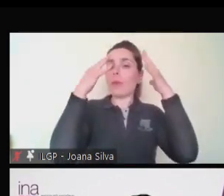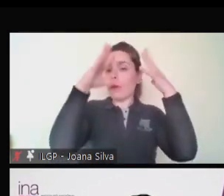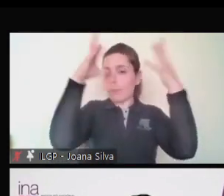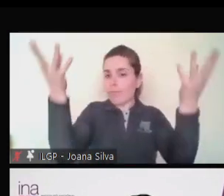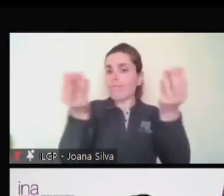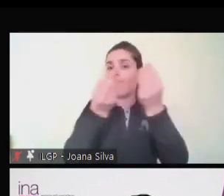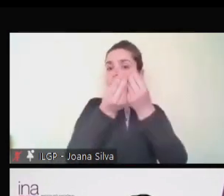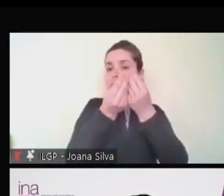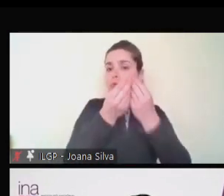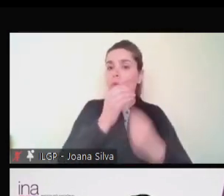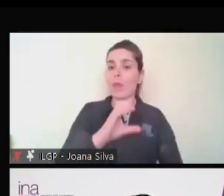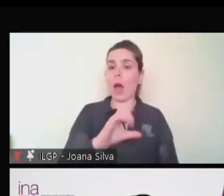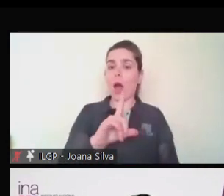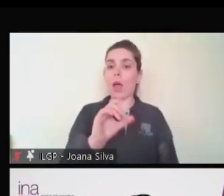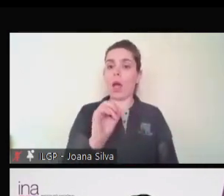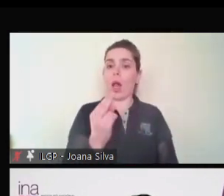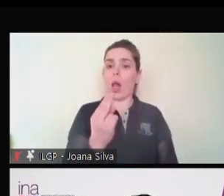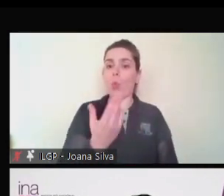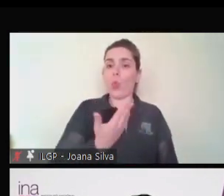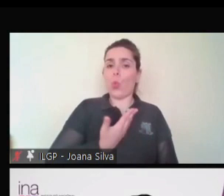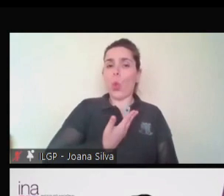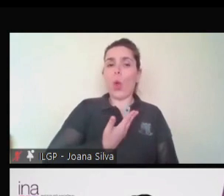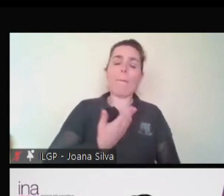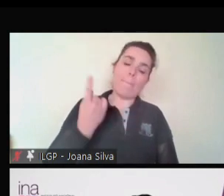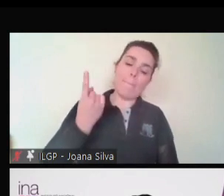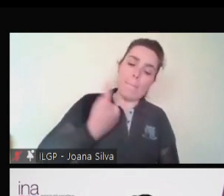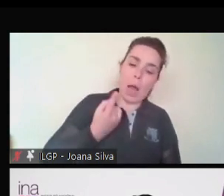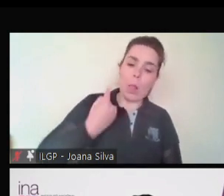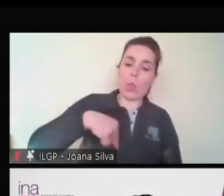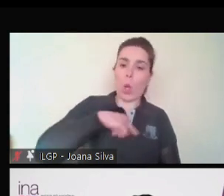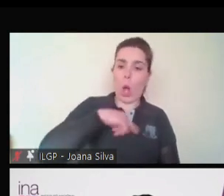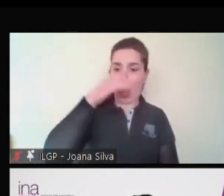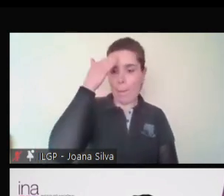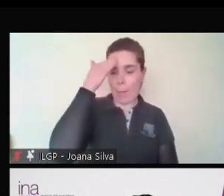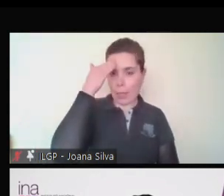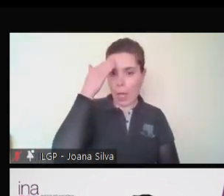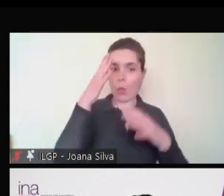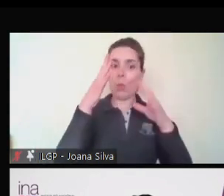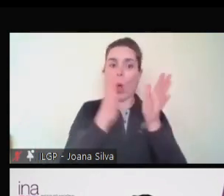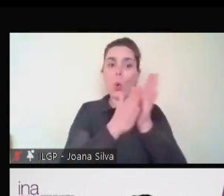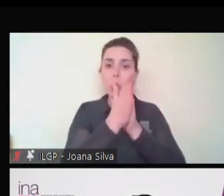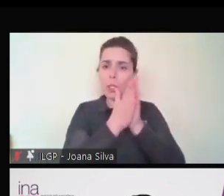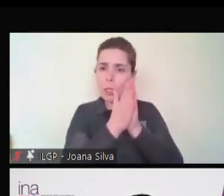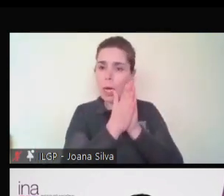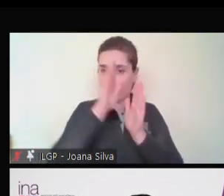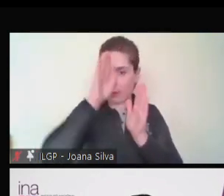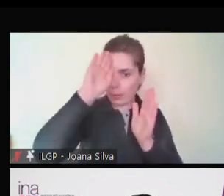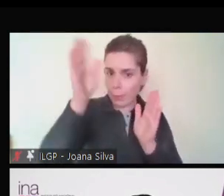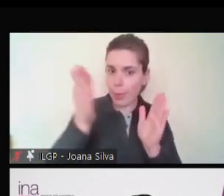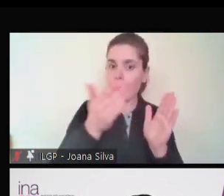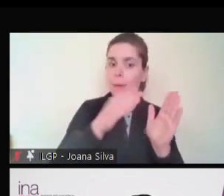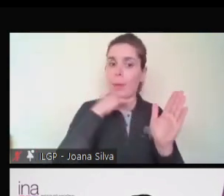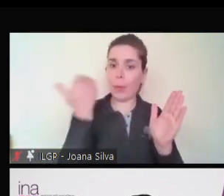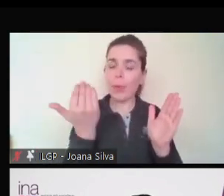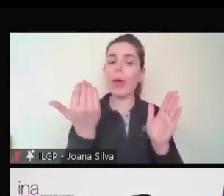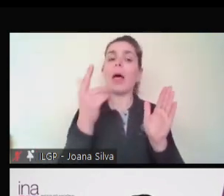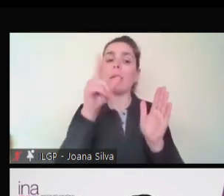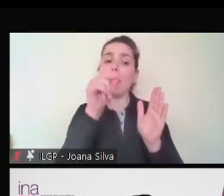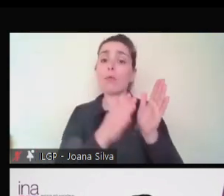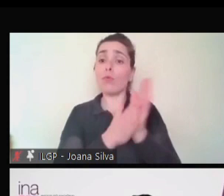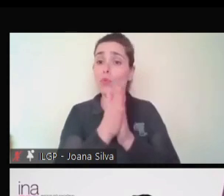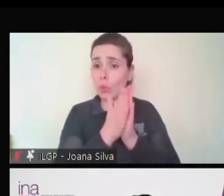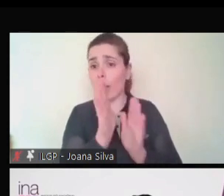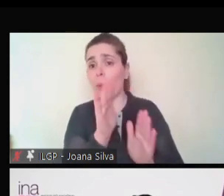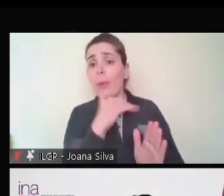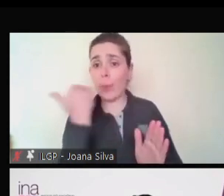é crucial estarmos capacitados, quer para usar, quer para saber comprar, quer para saber usar. E, portanto, nesses